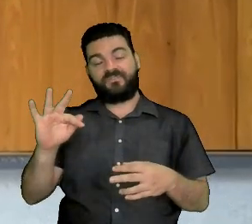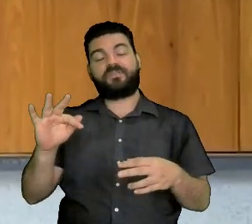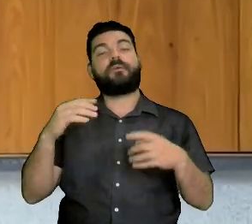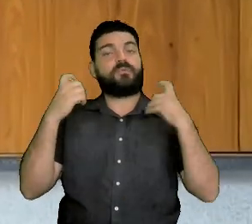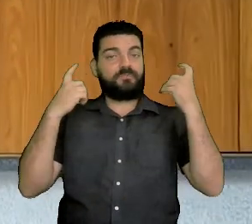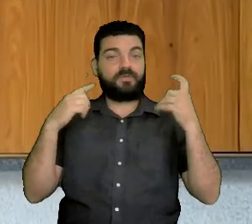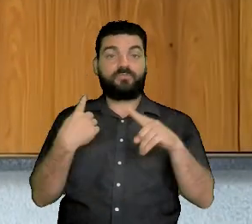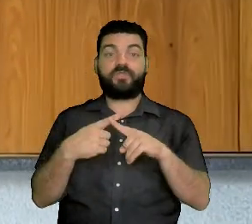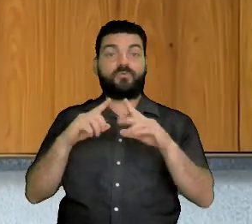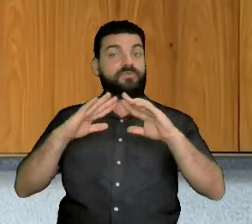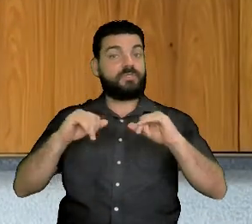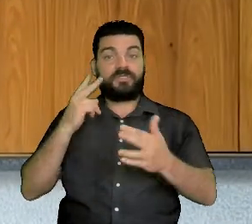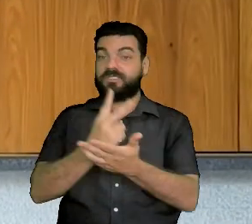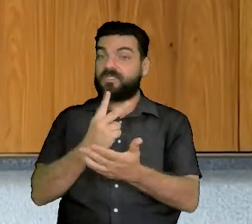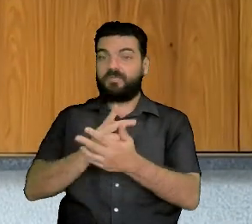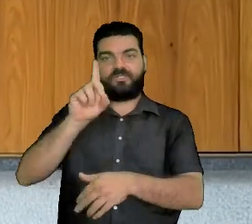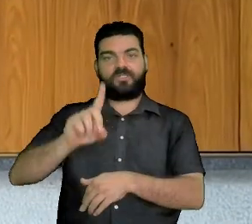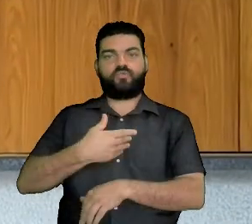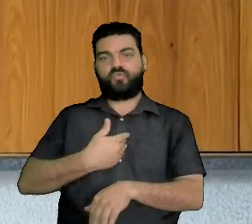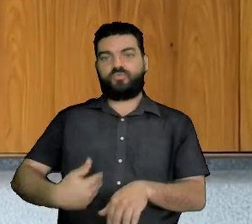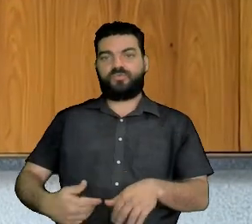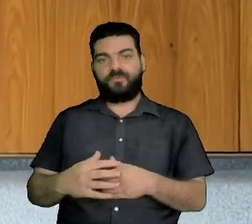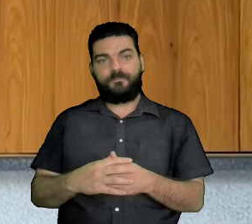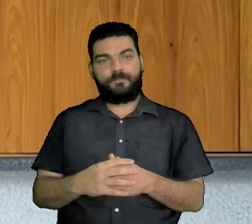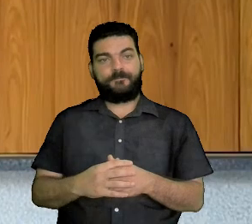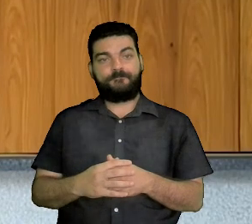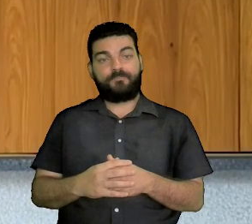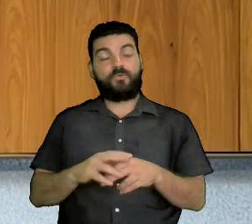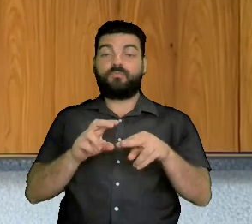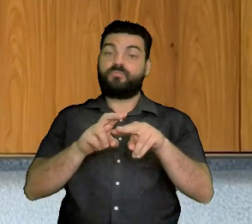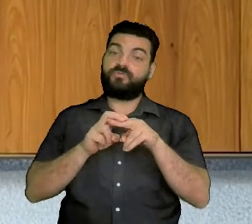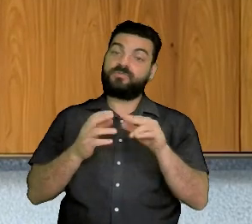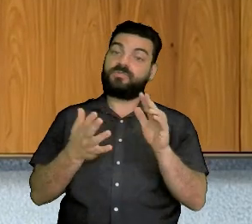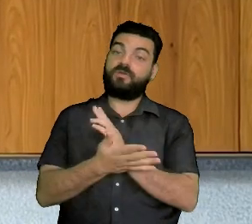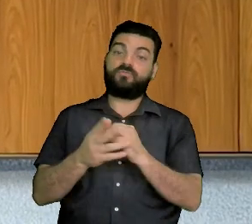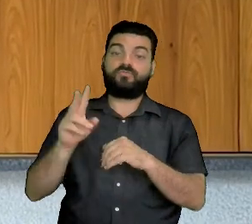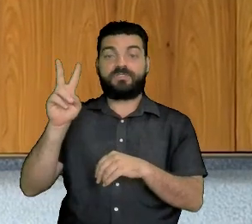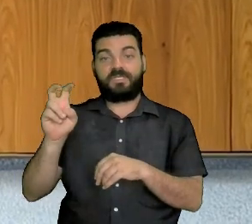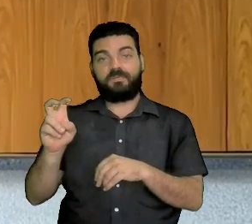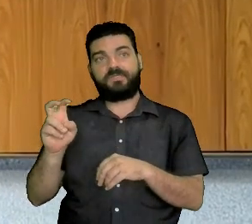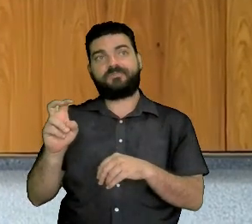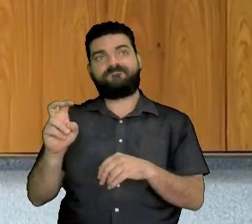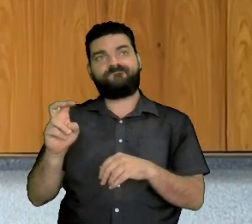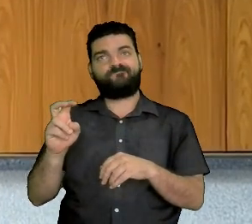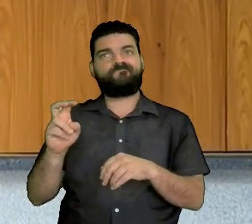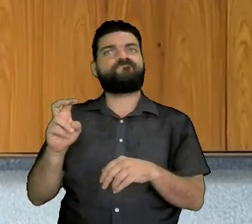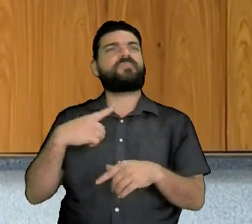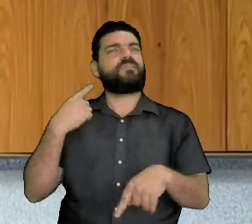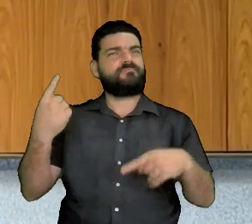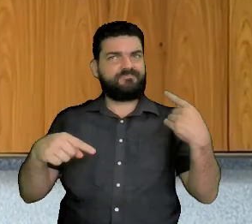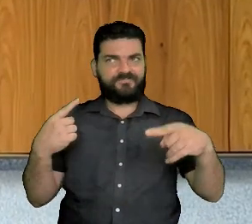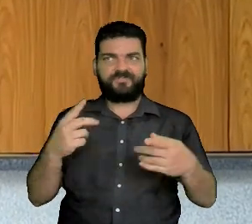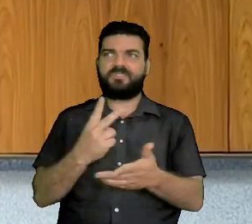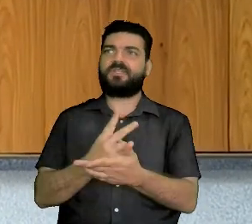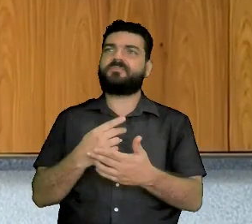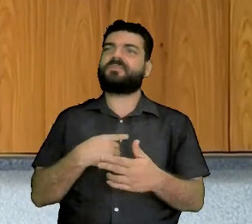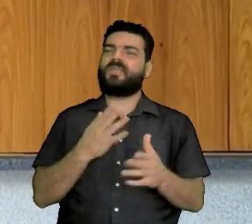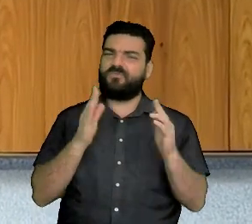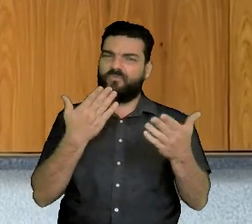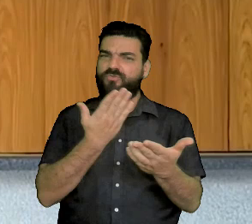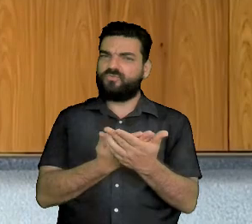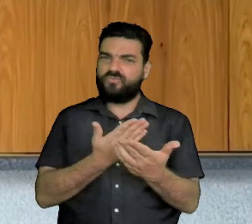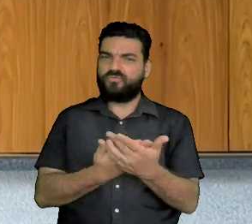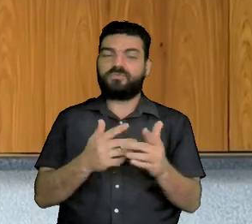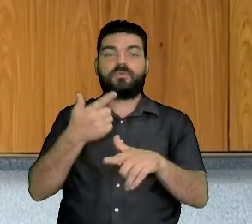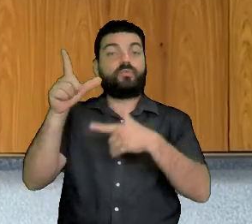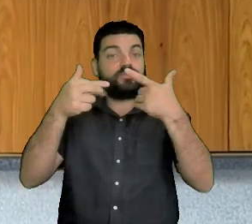demanda é basicamente de direito público. E tantas questões têm sido suscitadas já e objeto de estudos nossos em outros